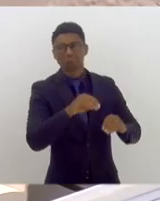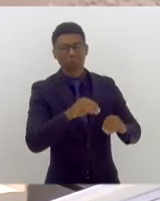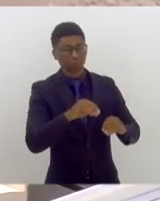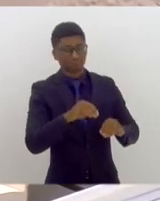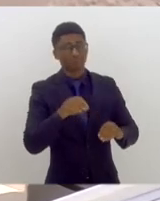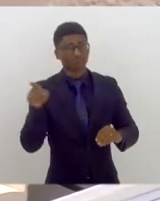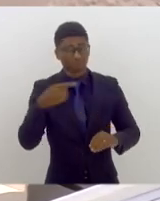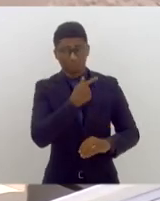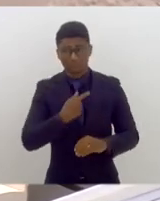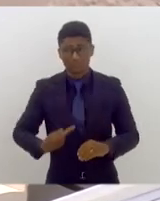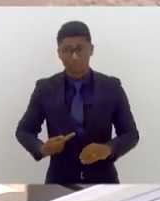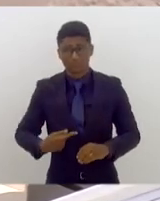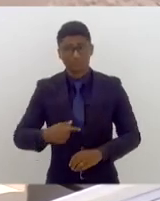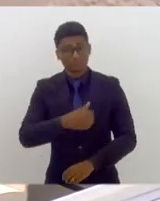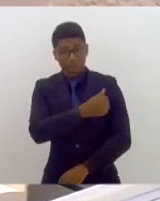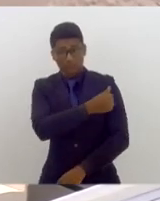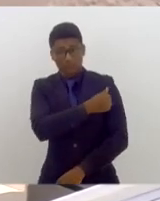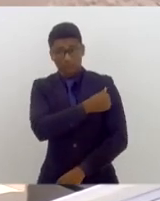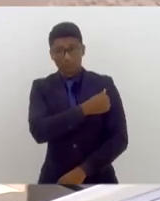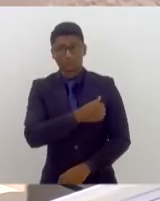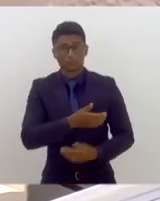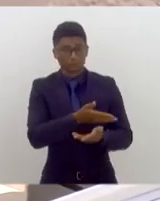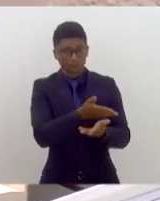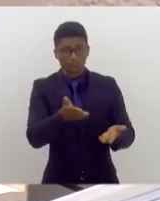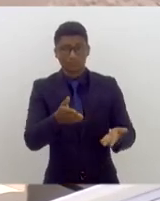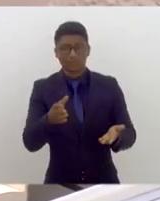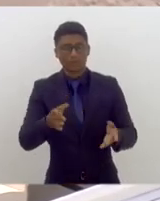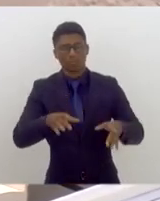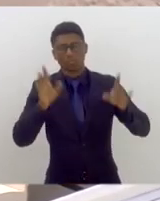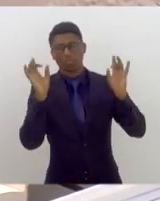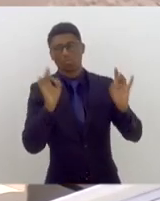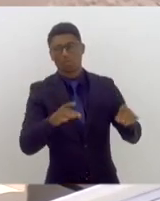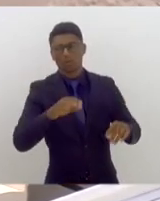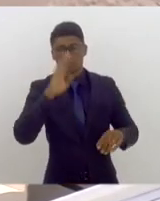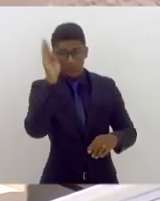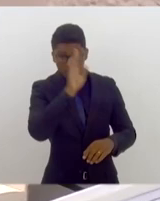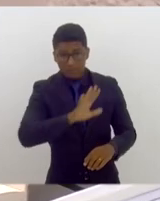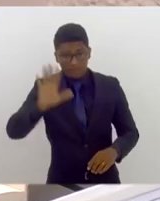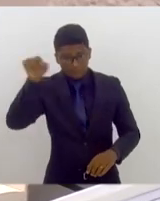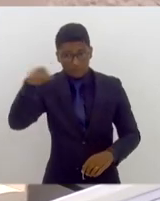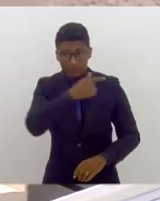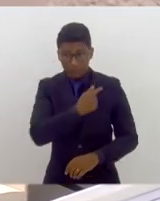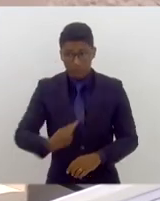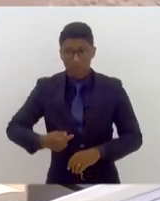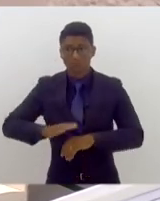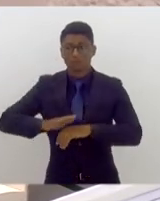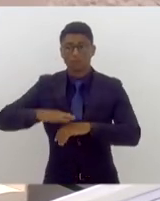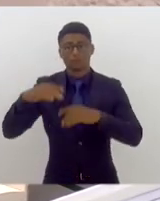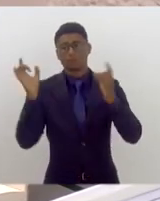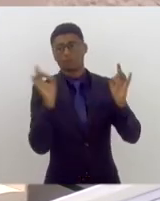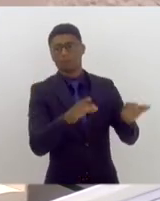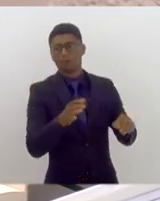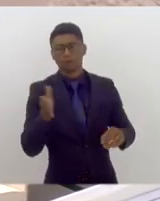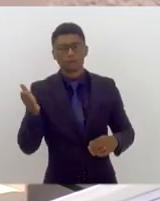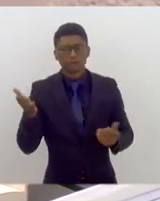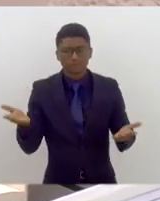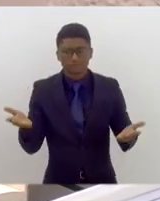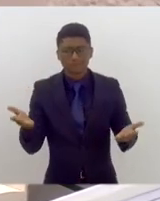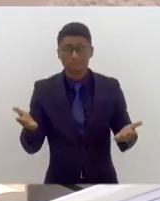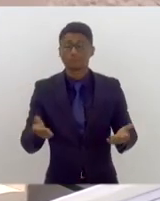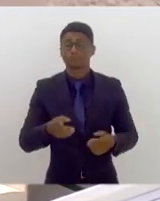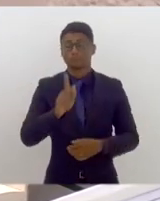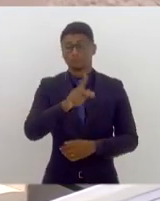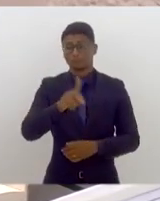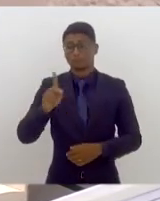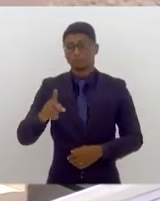e estudantes hoje, os bolsistas, estão abandonados no Brasil inteiro. Então, a ideia que a professora Karina coloca e que nós já temos